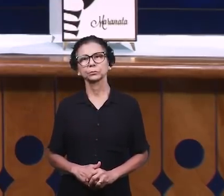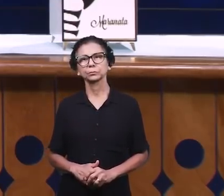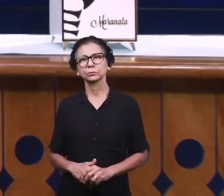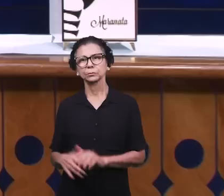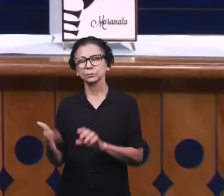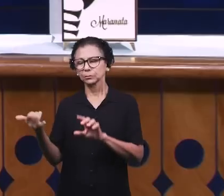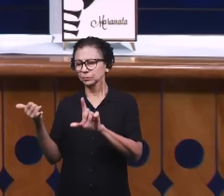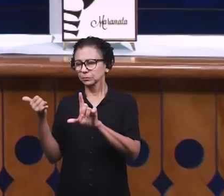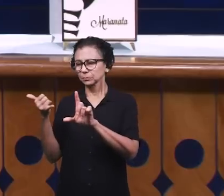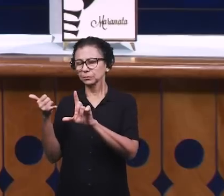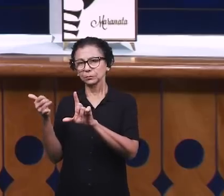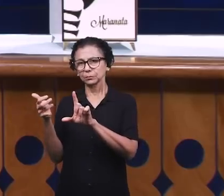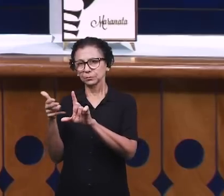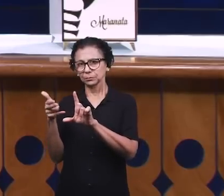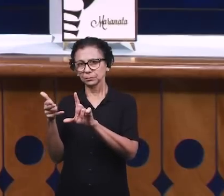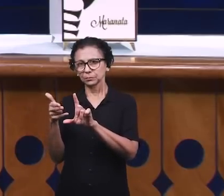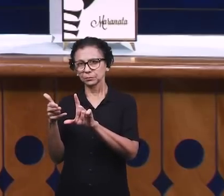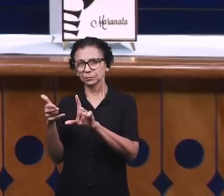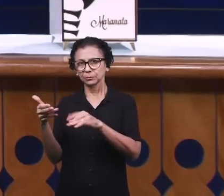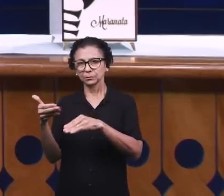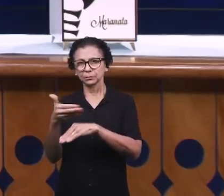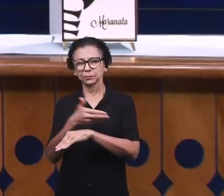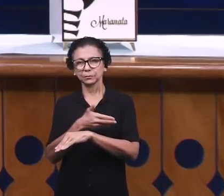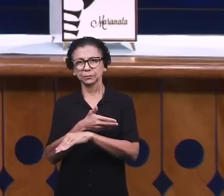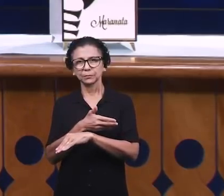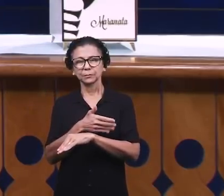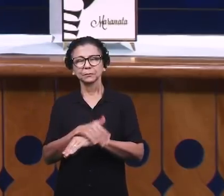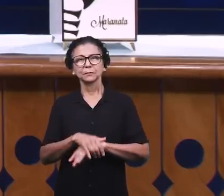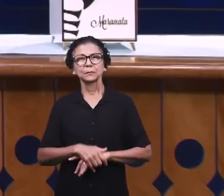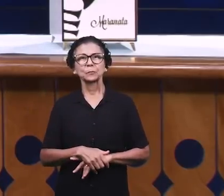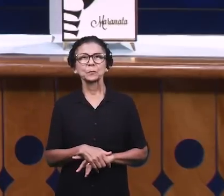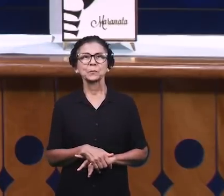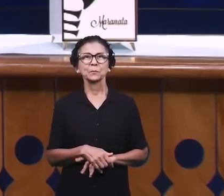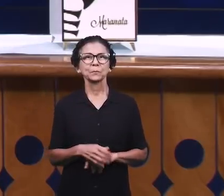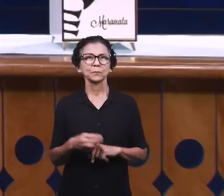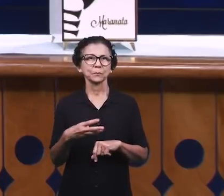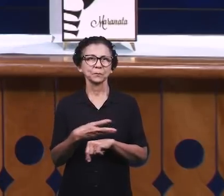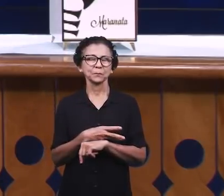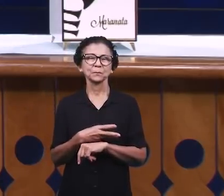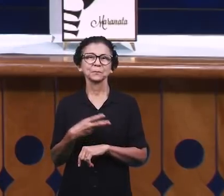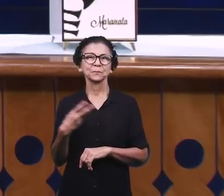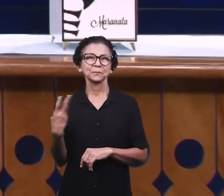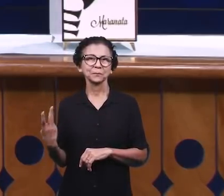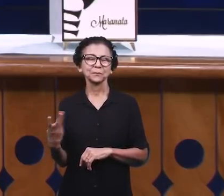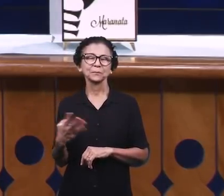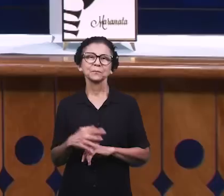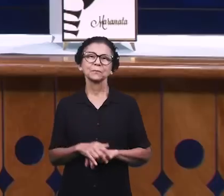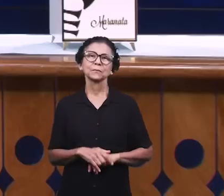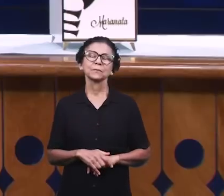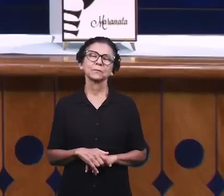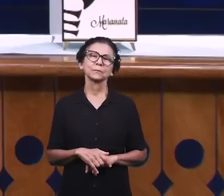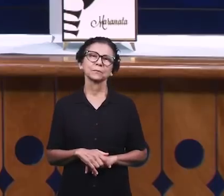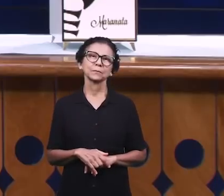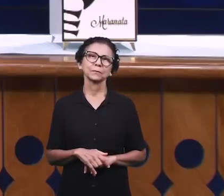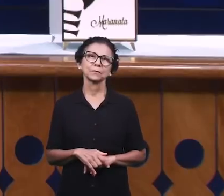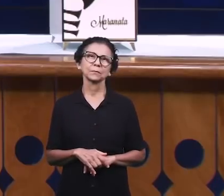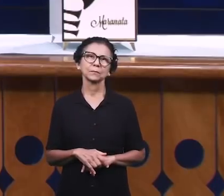Dessa feita agora, o seu celular vai ser redirecionado para o WhatsApp e lá no WhatsApp você vai digitar, né, vai